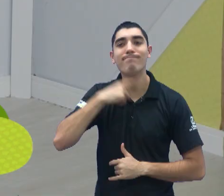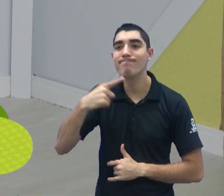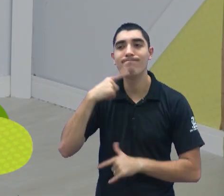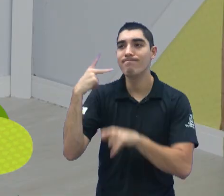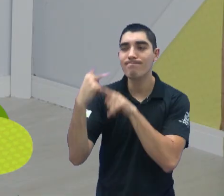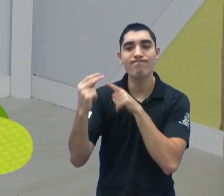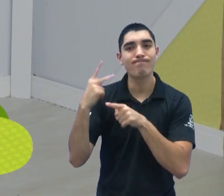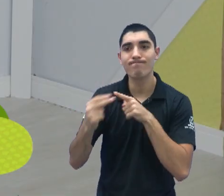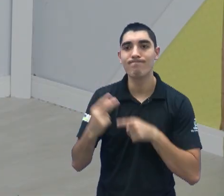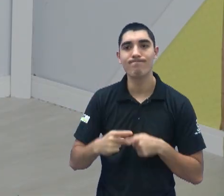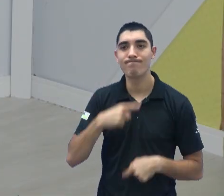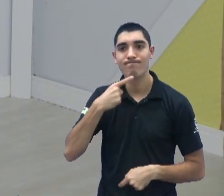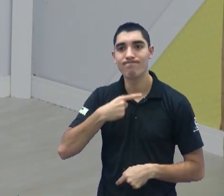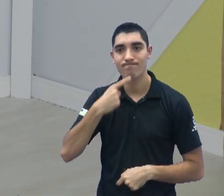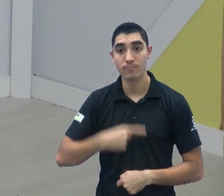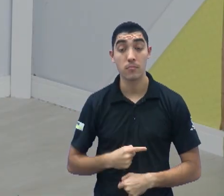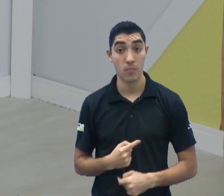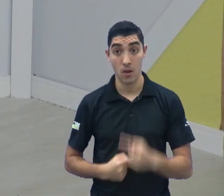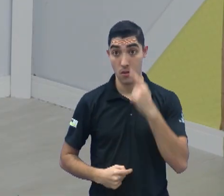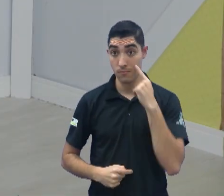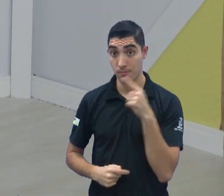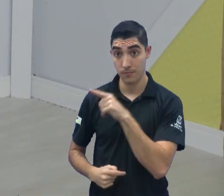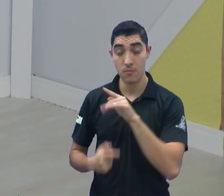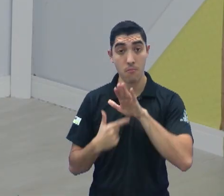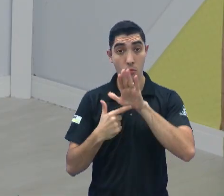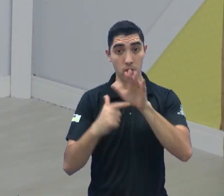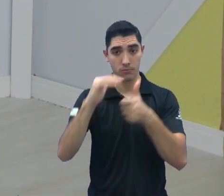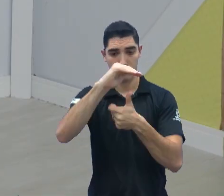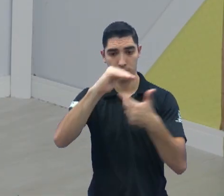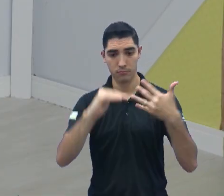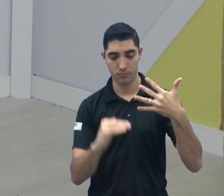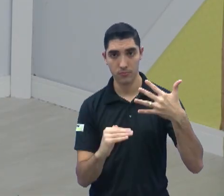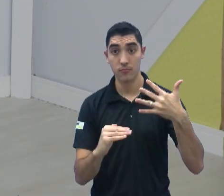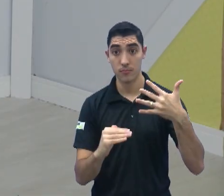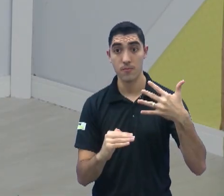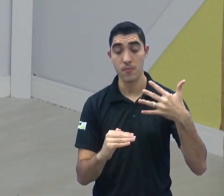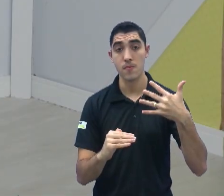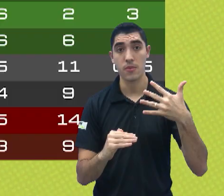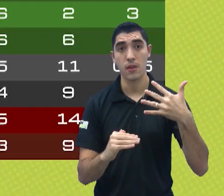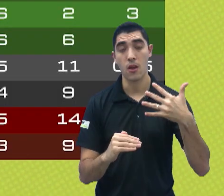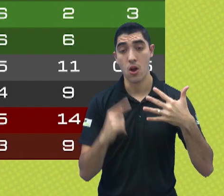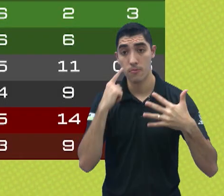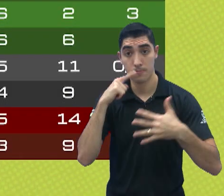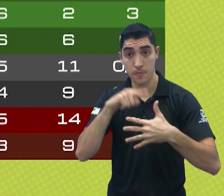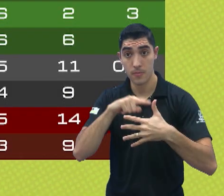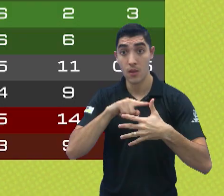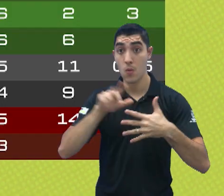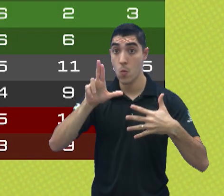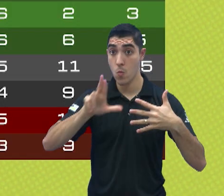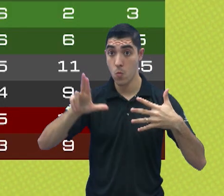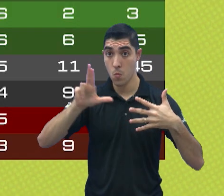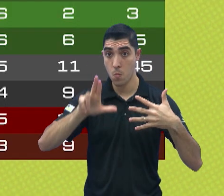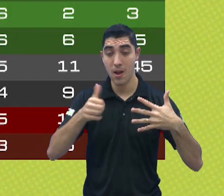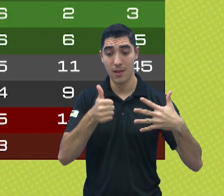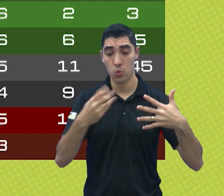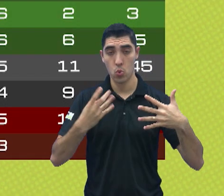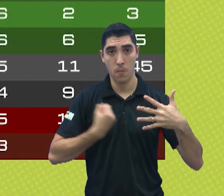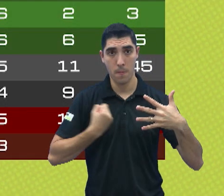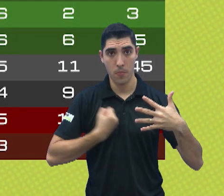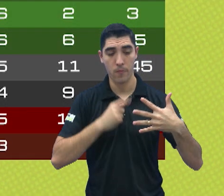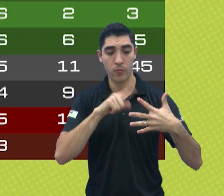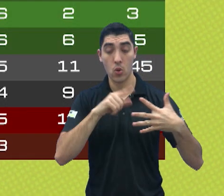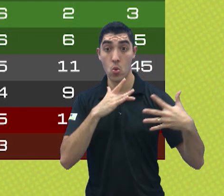acontecendo. A classificação da Superliga está desta forma até o momento. Praia Clube é o líder com 14 pontos, seguido pelo